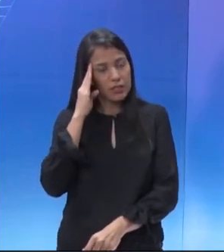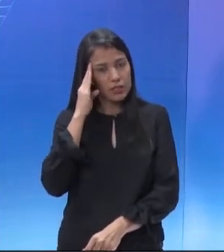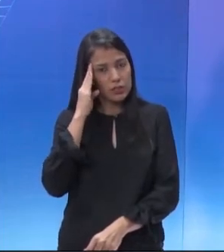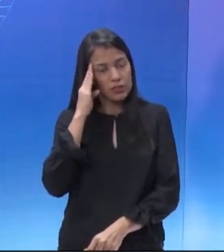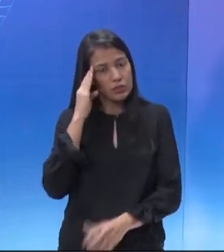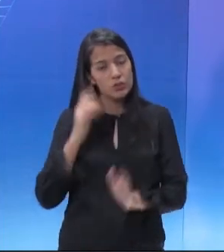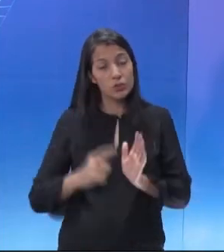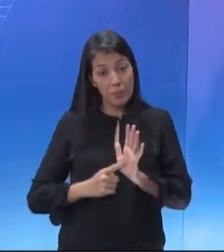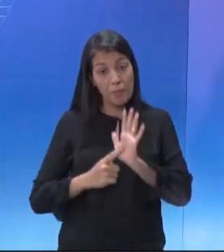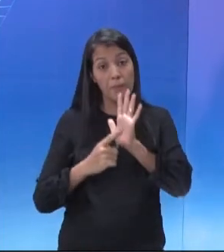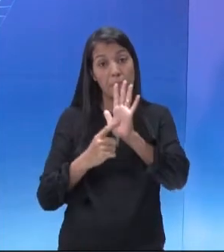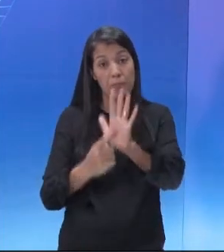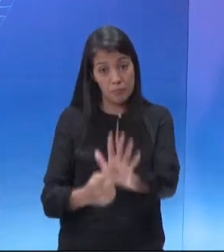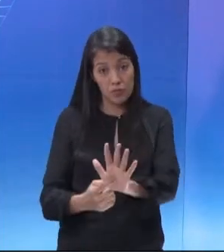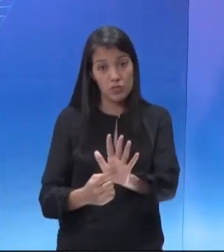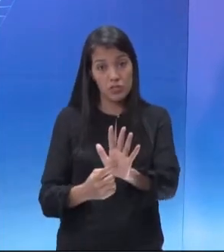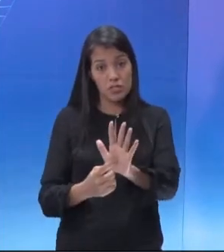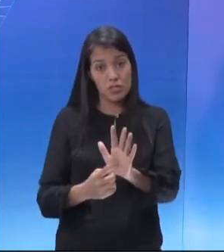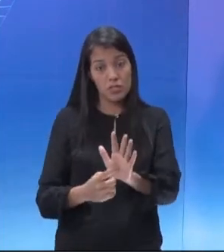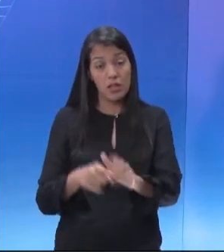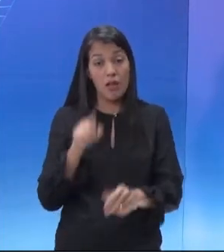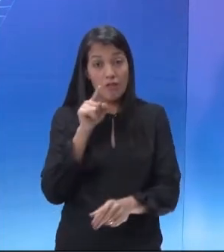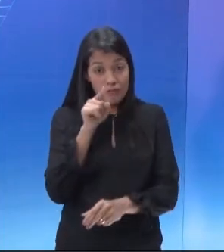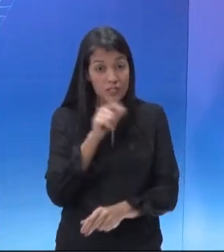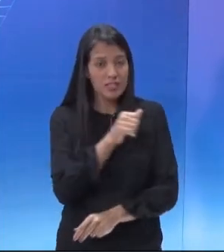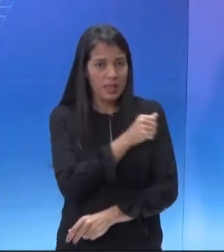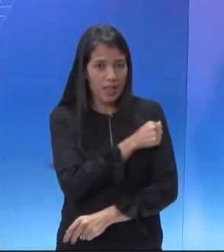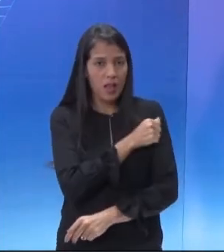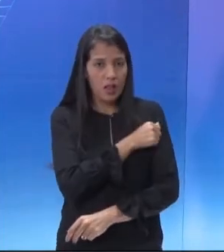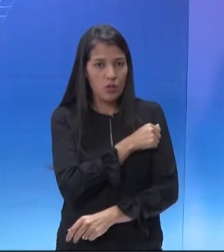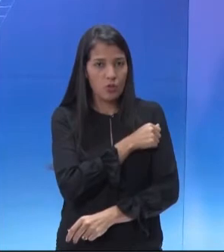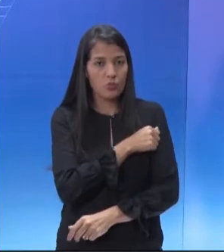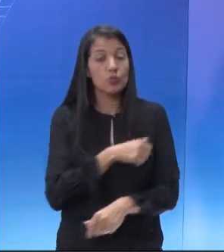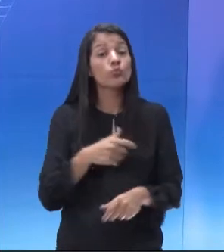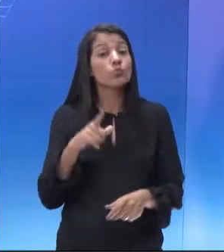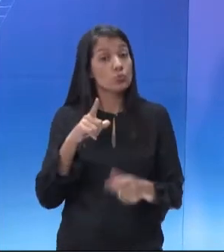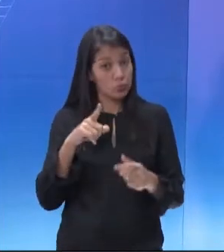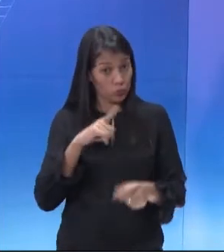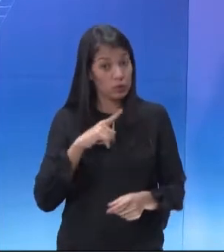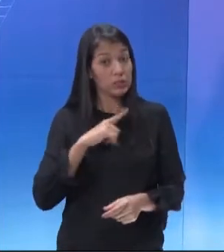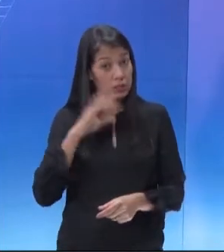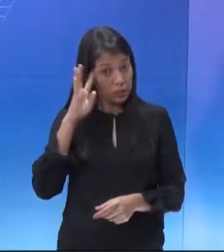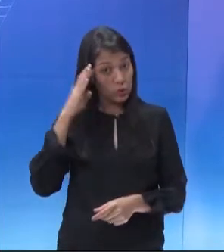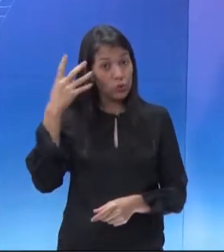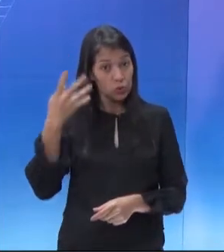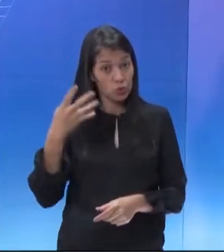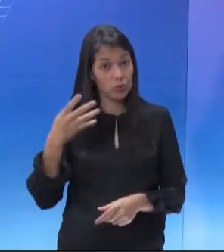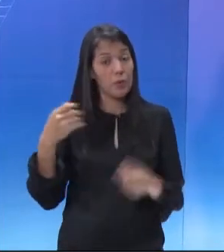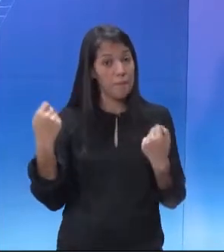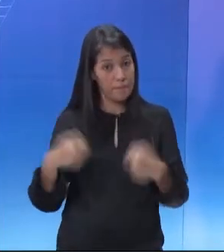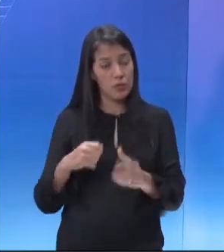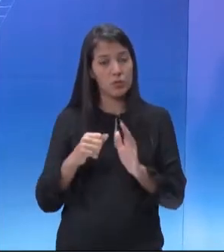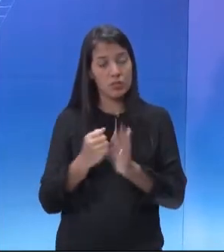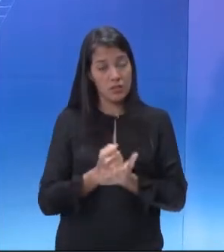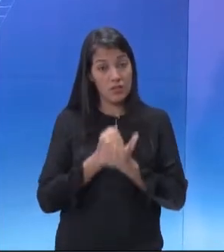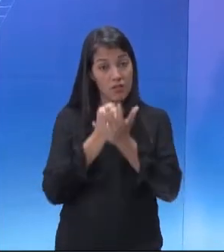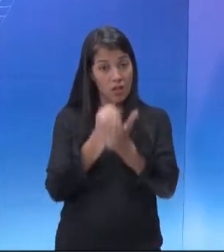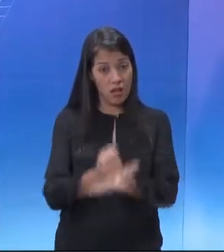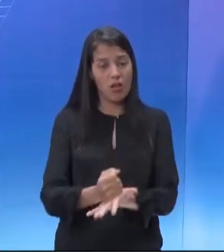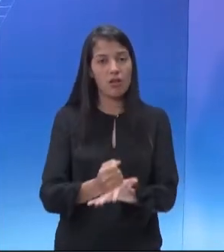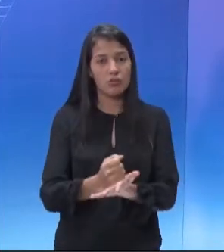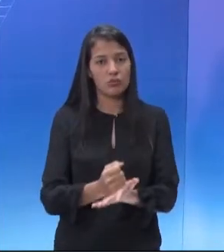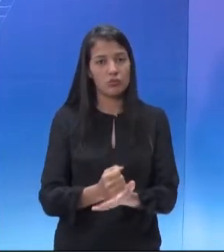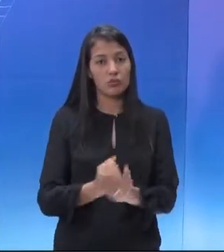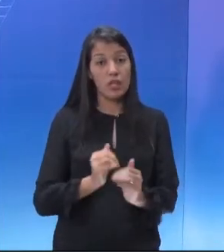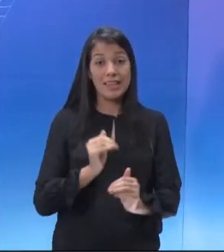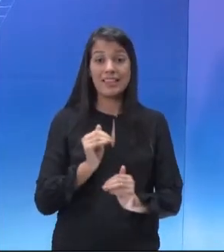entendimento, que o comportamento do candidato também pode influenciar, pode ajudar a